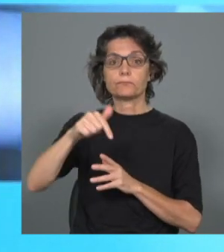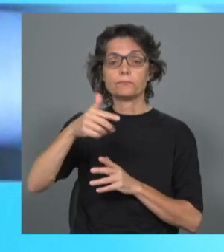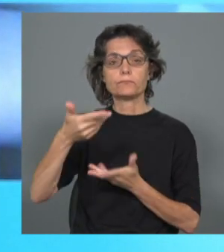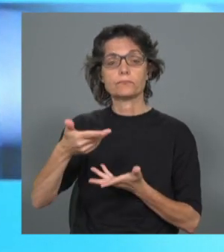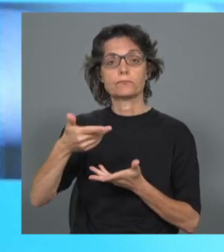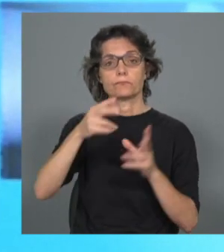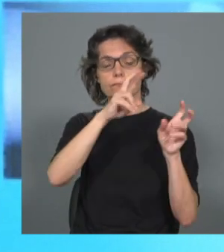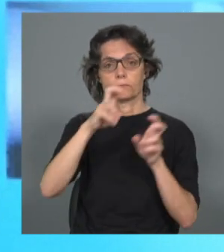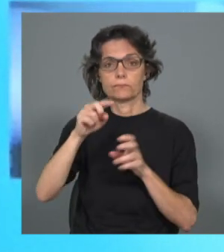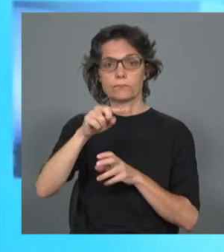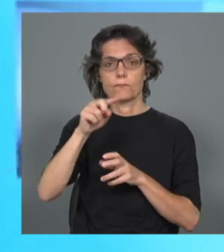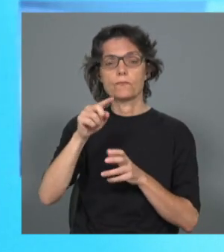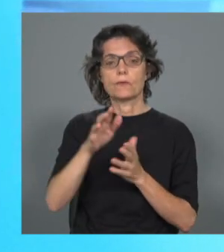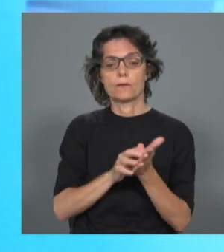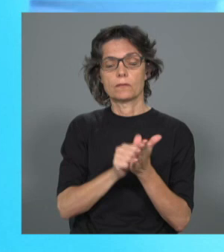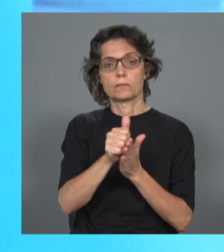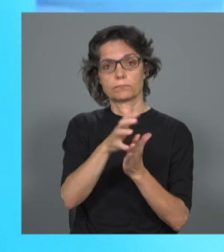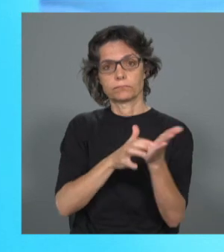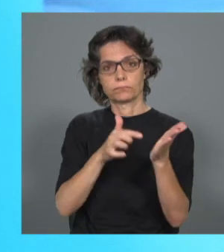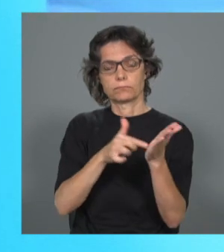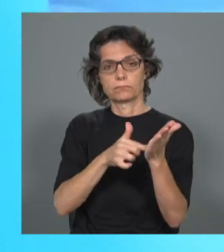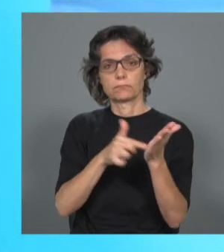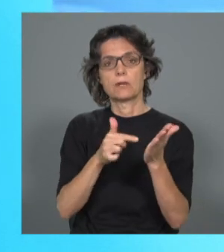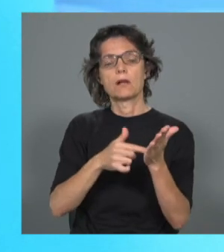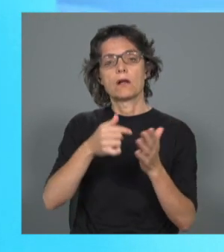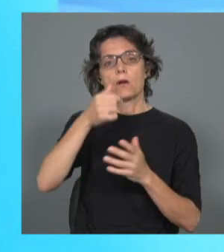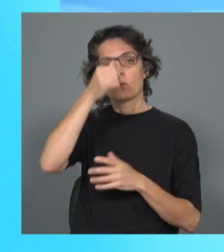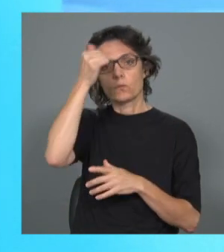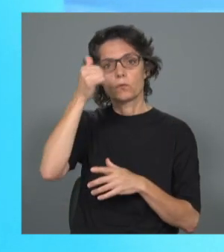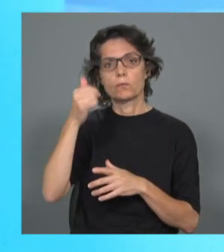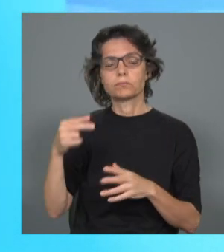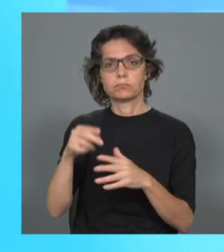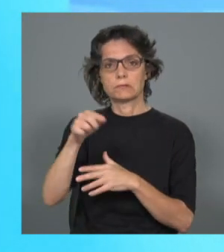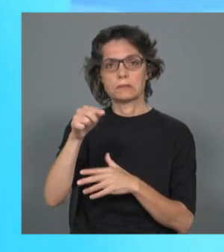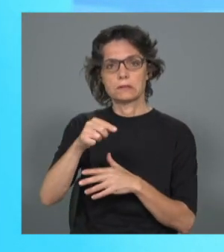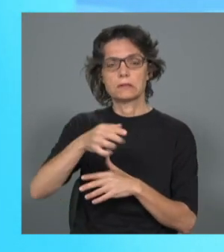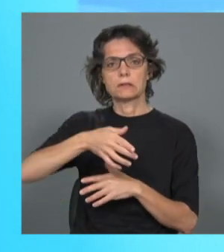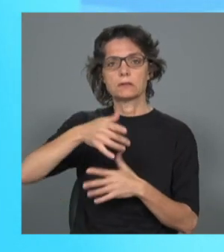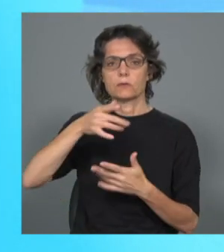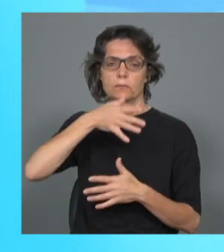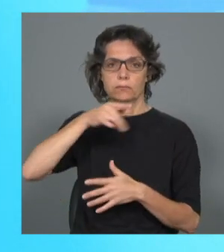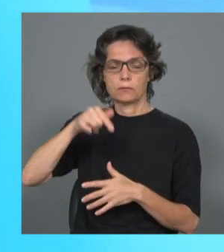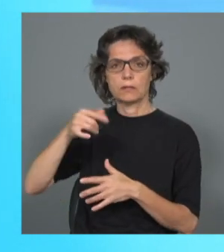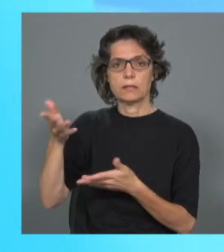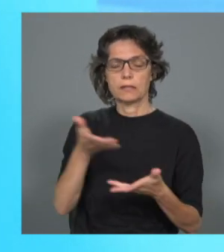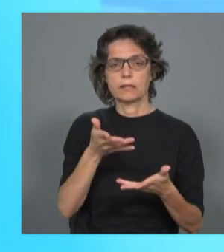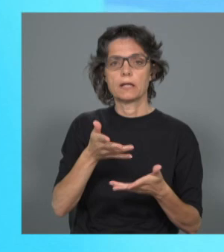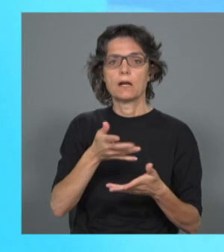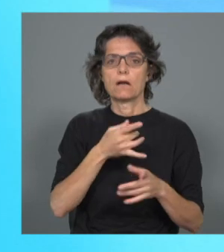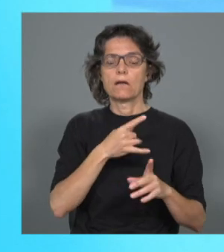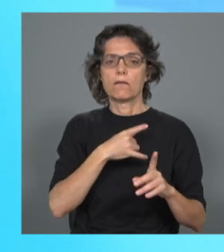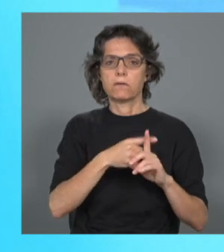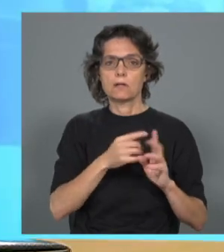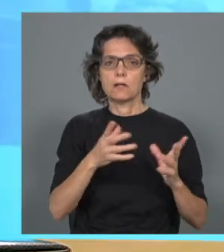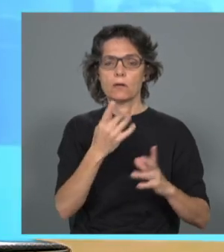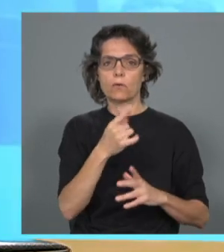os textos da Bíblia que vão marcar encontros deste domingo, contando com a presença de Frei Hermínio Araújo, franciscano, que começo por cumprimentar. Muito boa